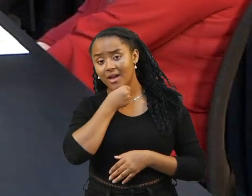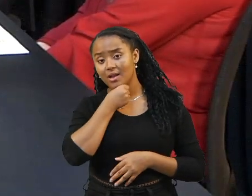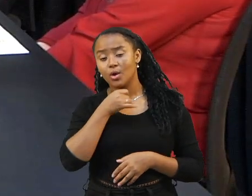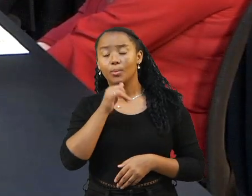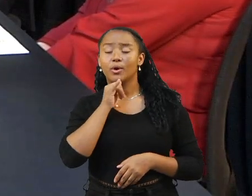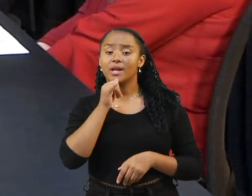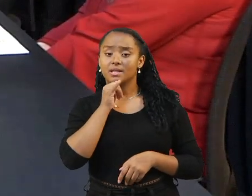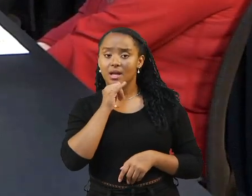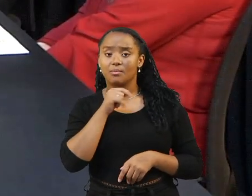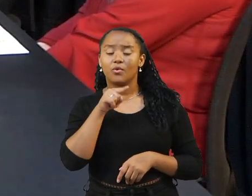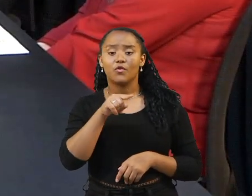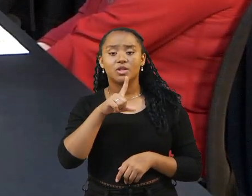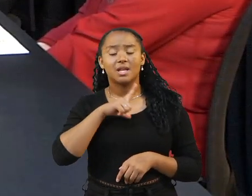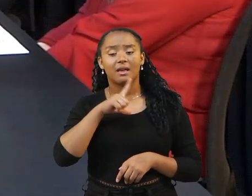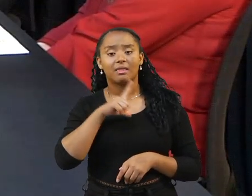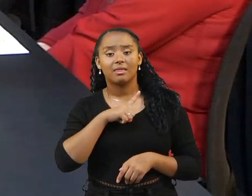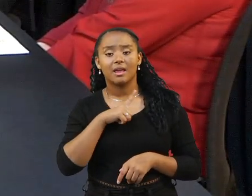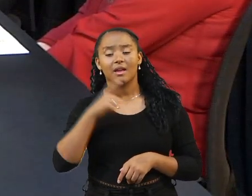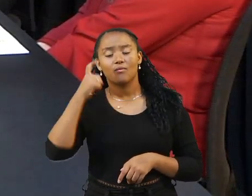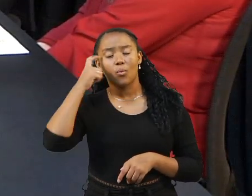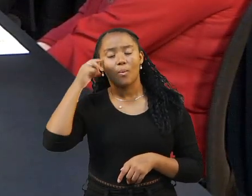teve